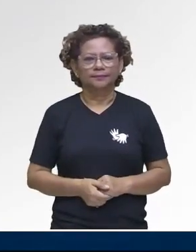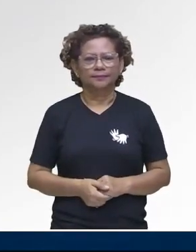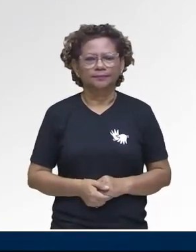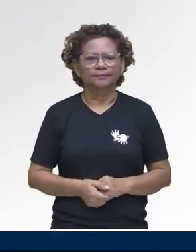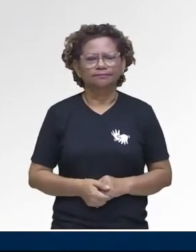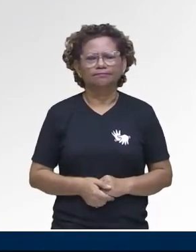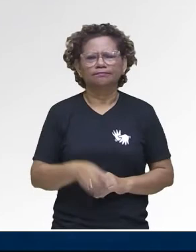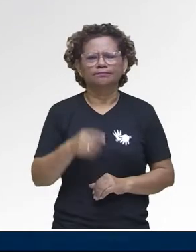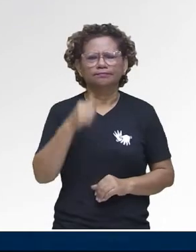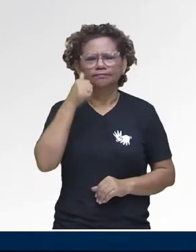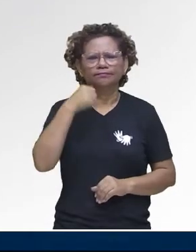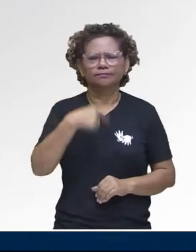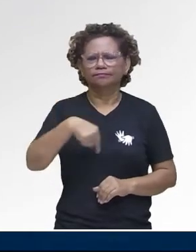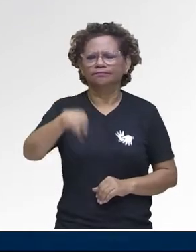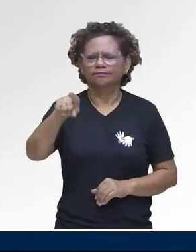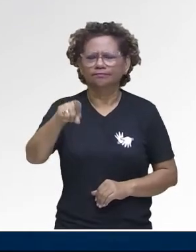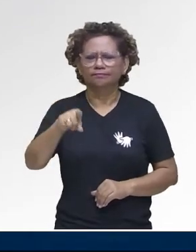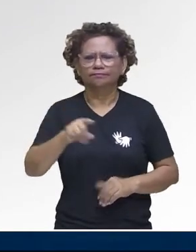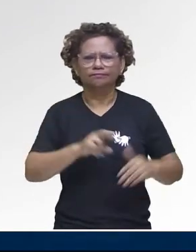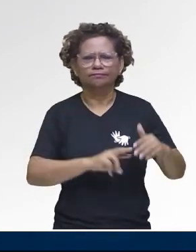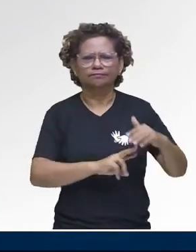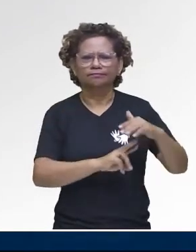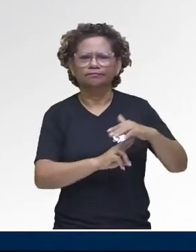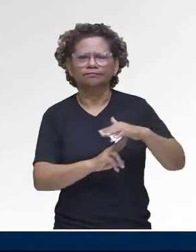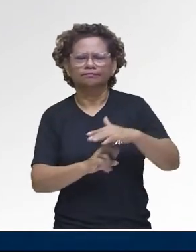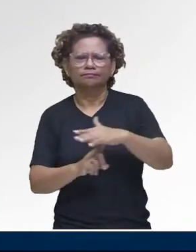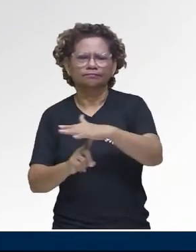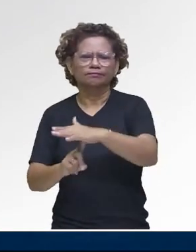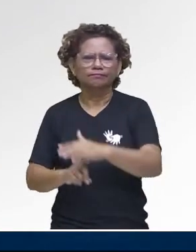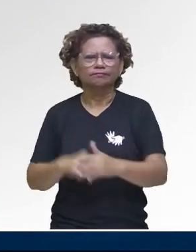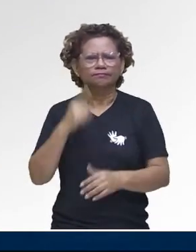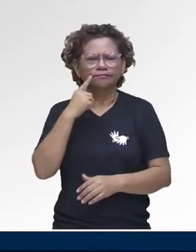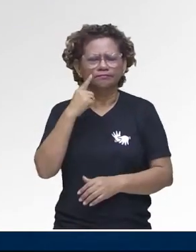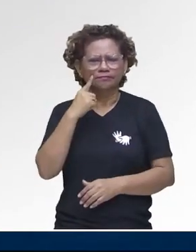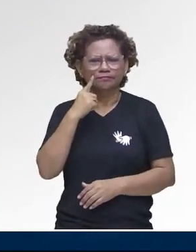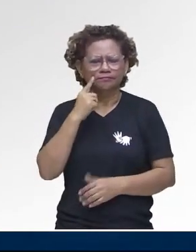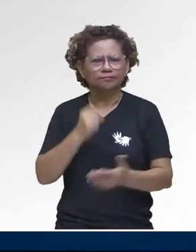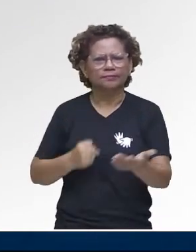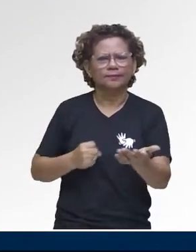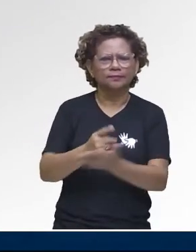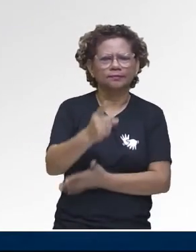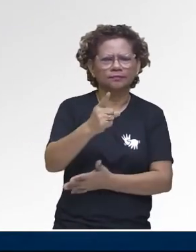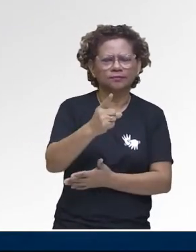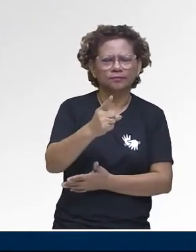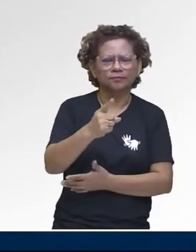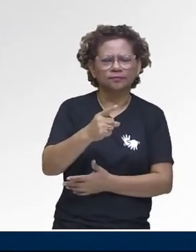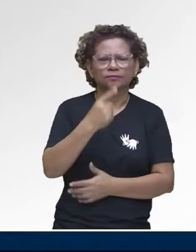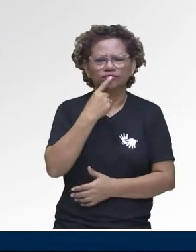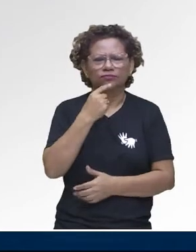seguintes compras. 1 quilo de tomate, R$ 8,08.